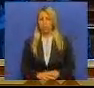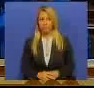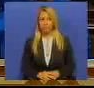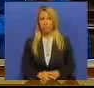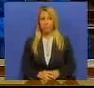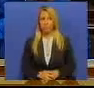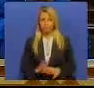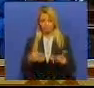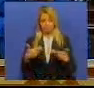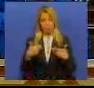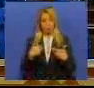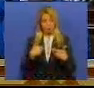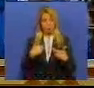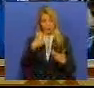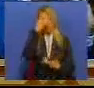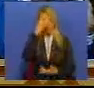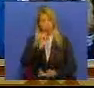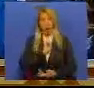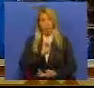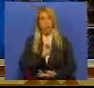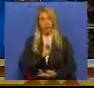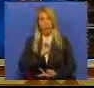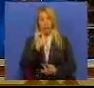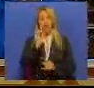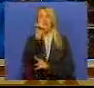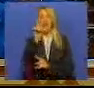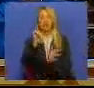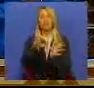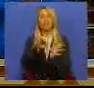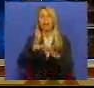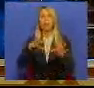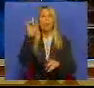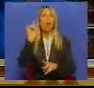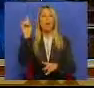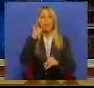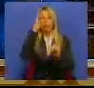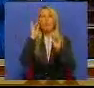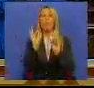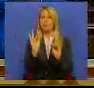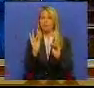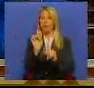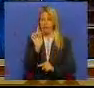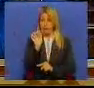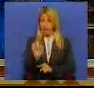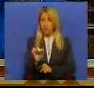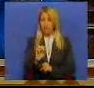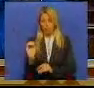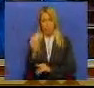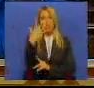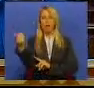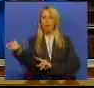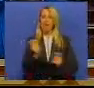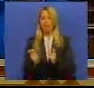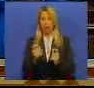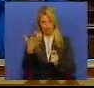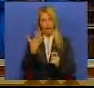Do nosso ponto de vista, a questão central da qualidade do ensino, e é esse o primeiro debate que queremos trazer